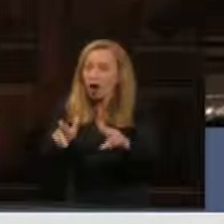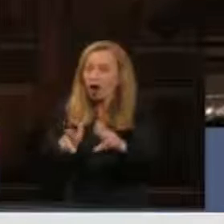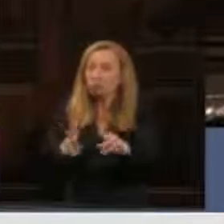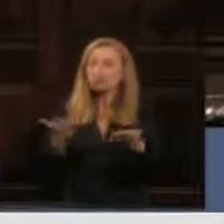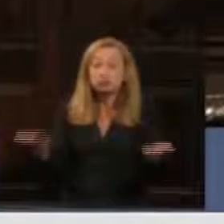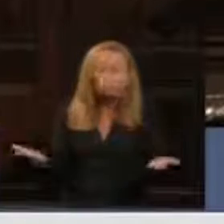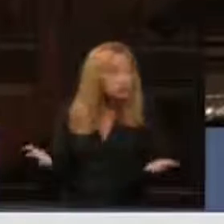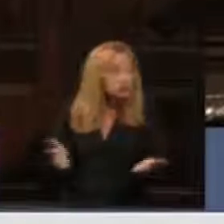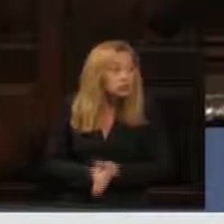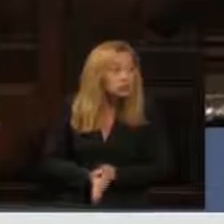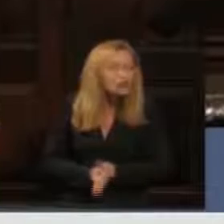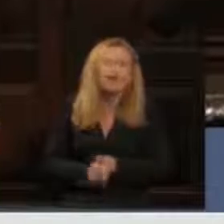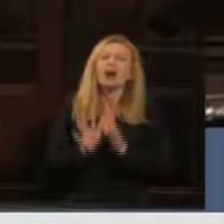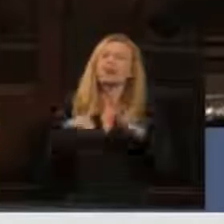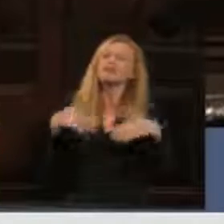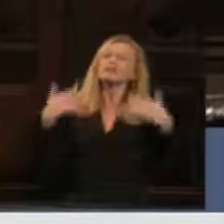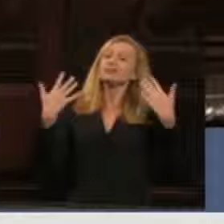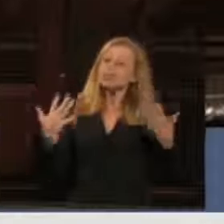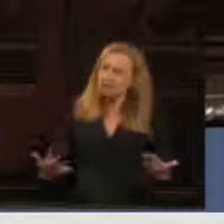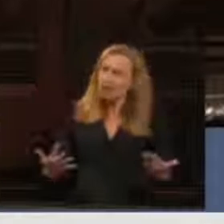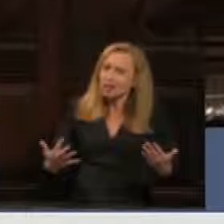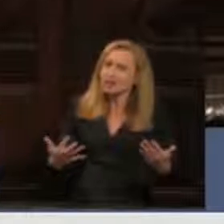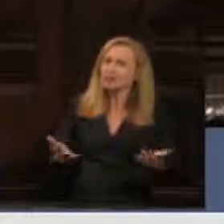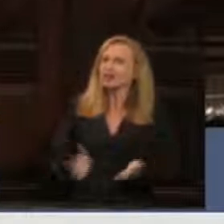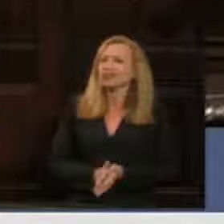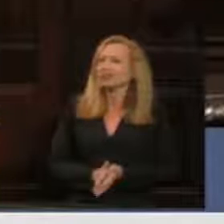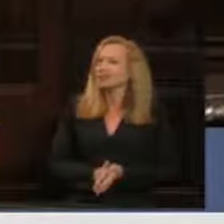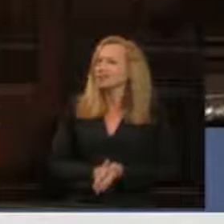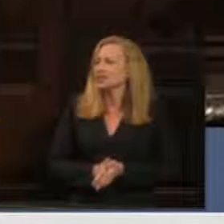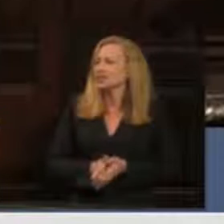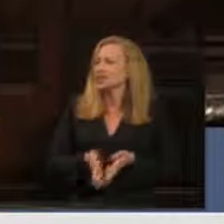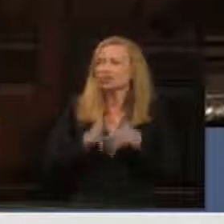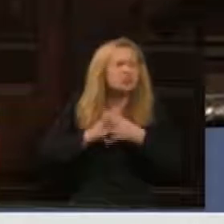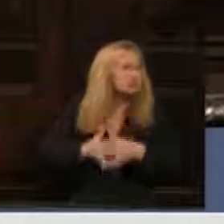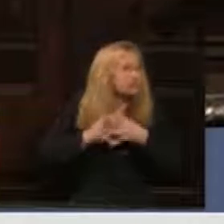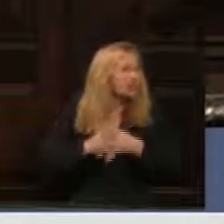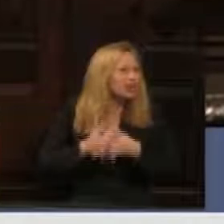Então, essa discussão desses aspectos